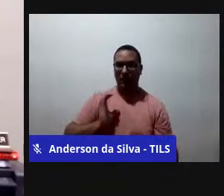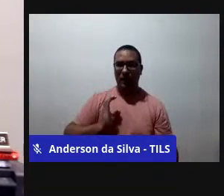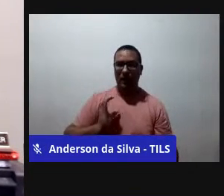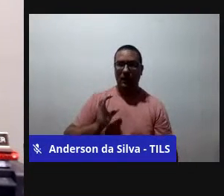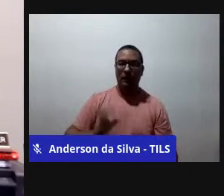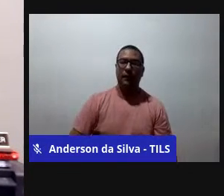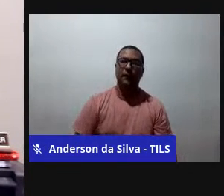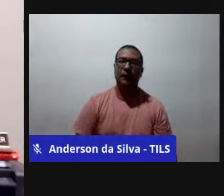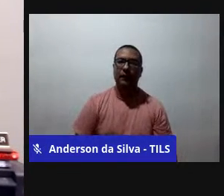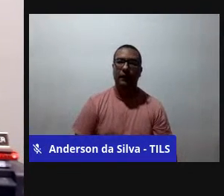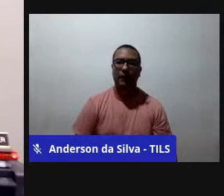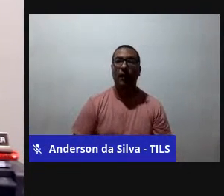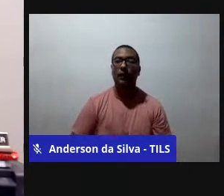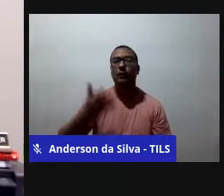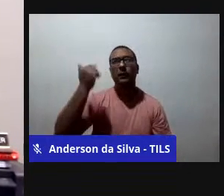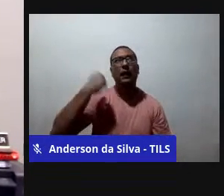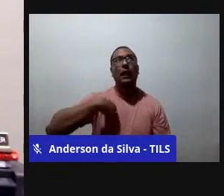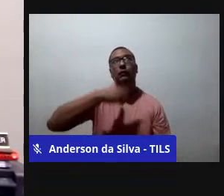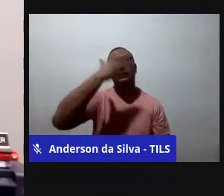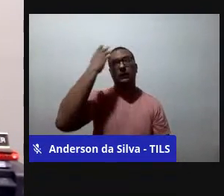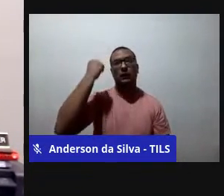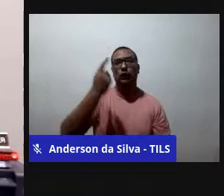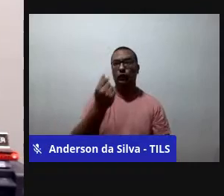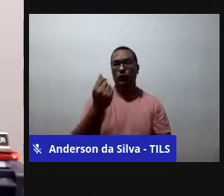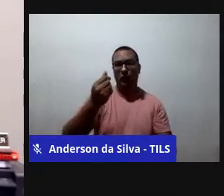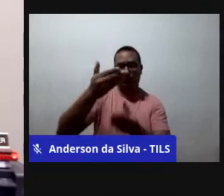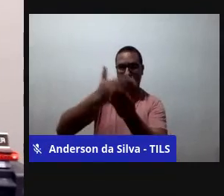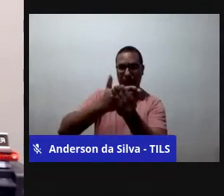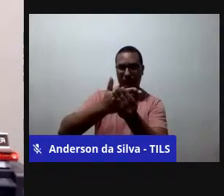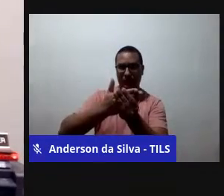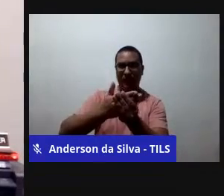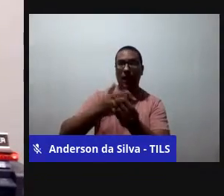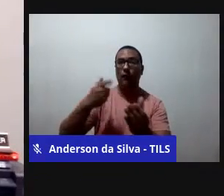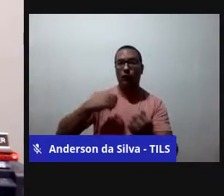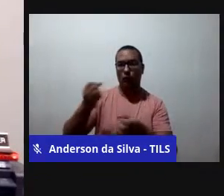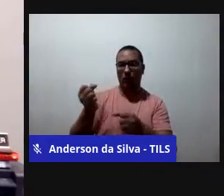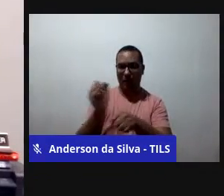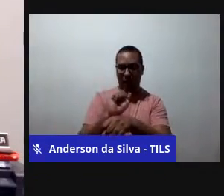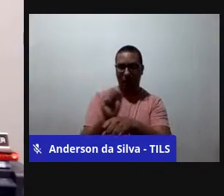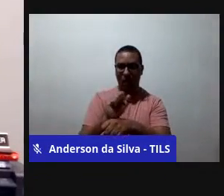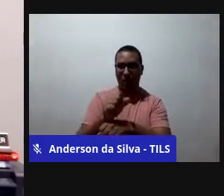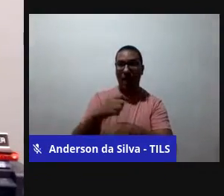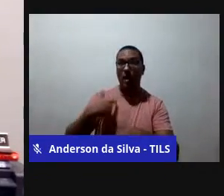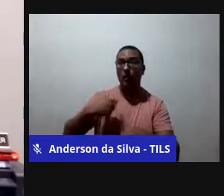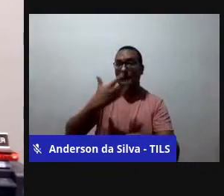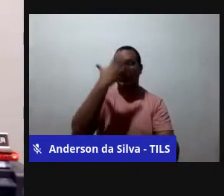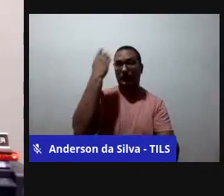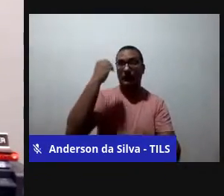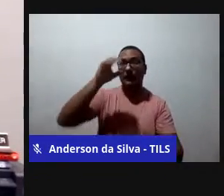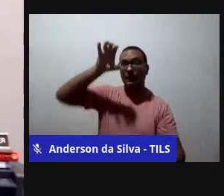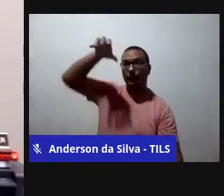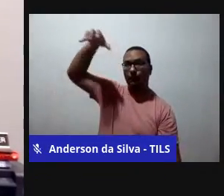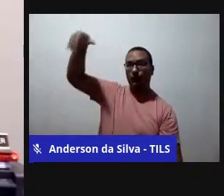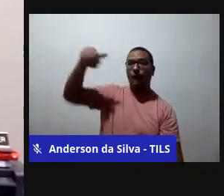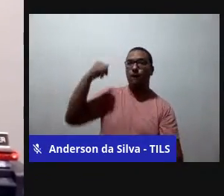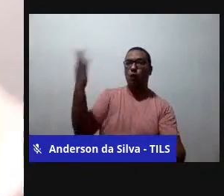Uma vez eu esqueci a minha carteira, eu saí do carro e eu esqueci minha carteira em cima do carro,